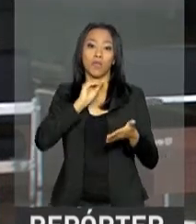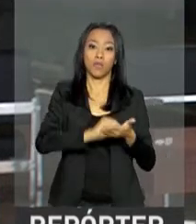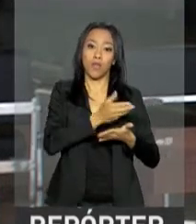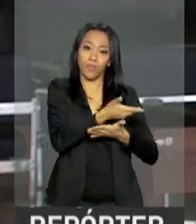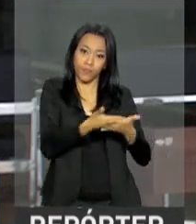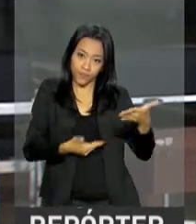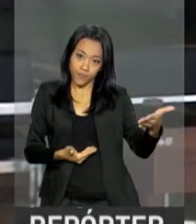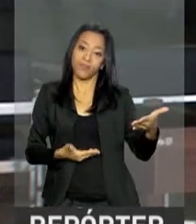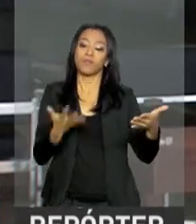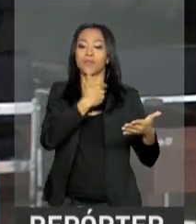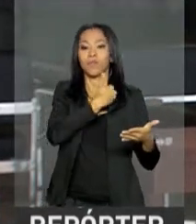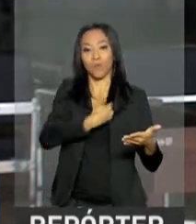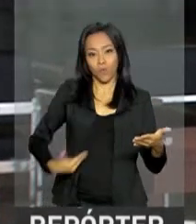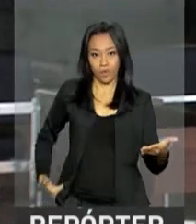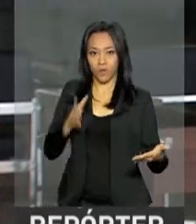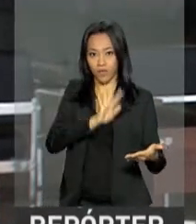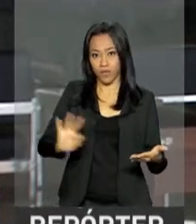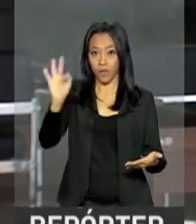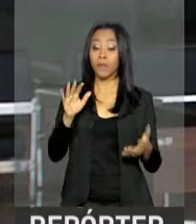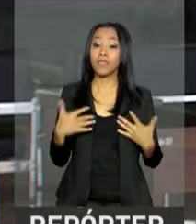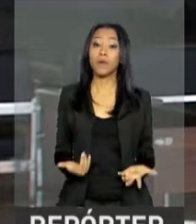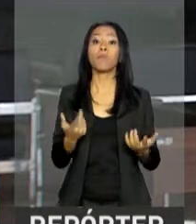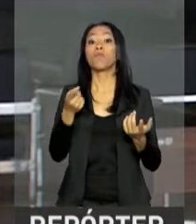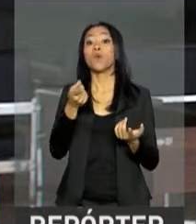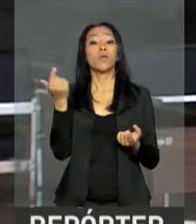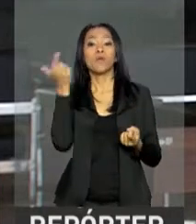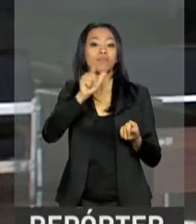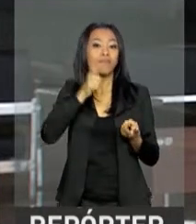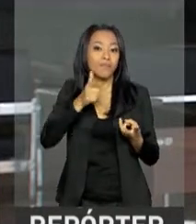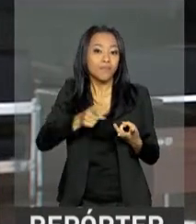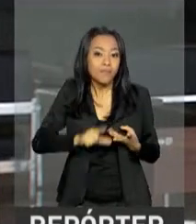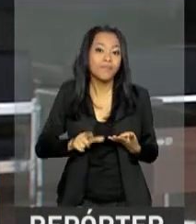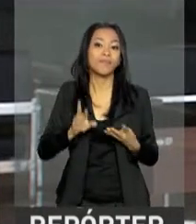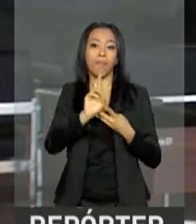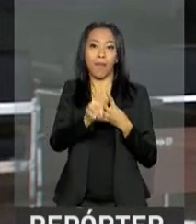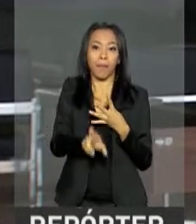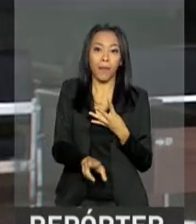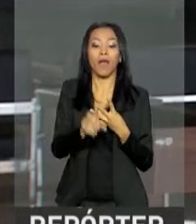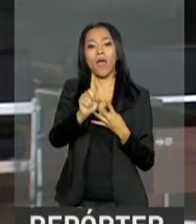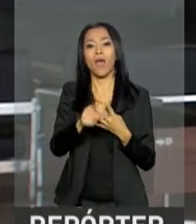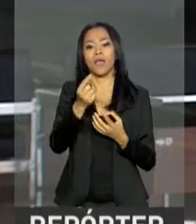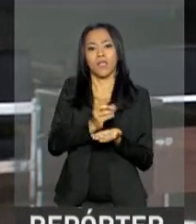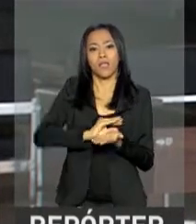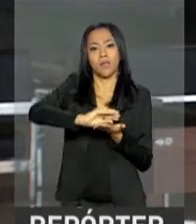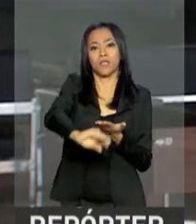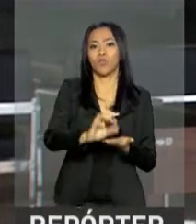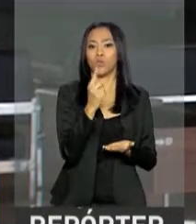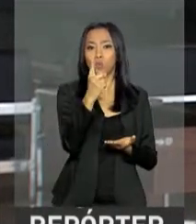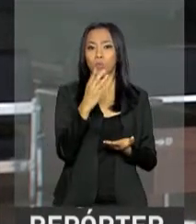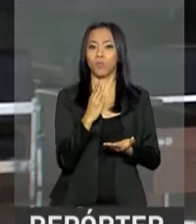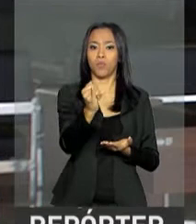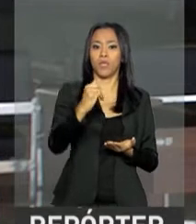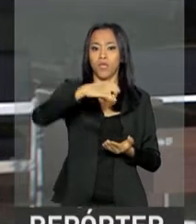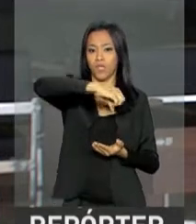federal entre os resultados obtidos estão a liberação de 1 bilhão em 900 milhões